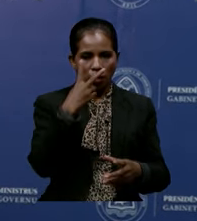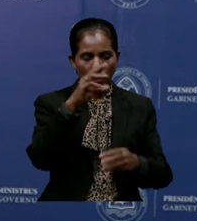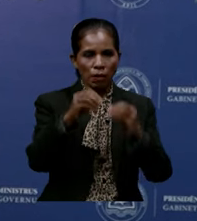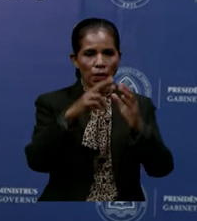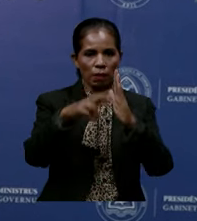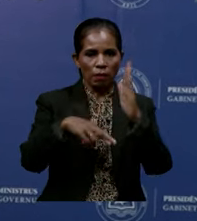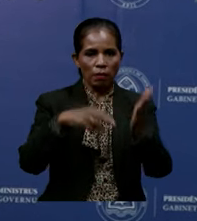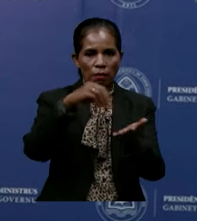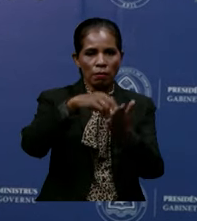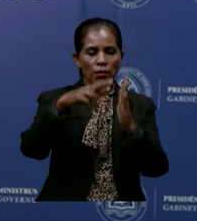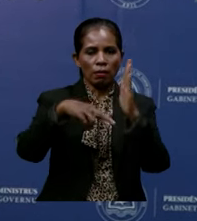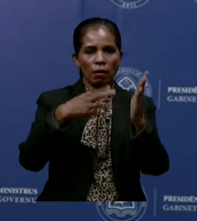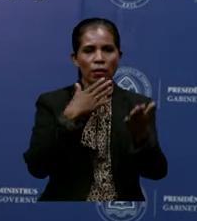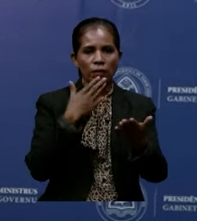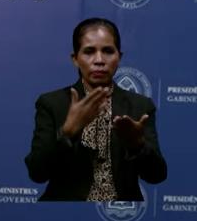regulariza